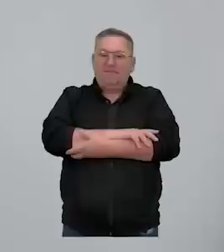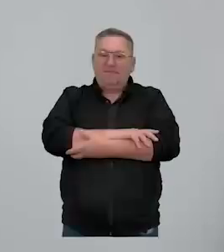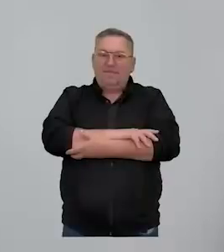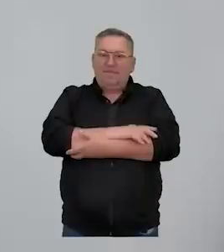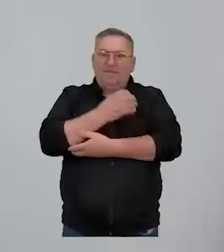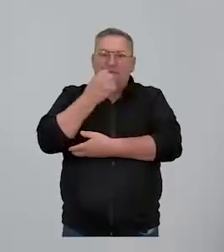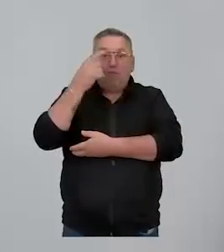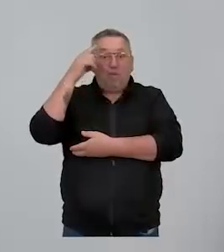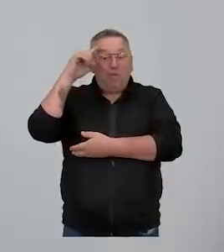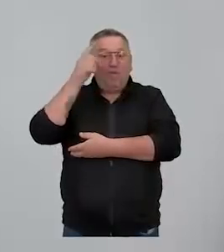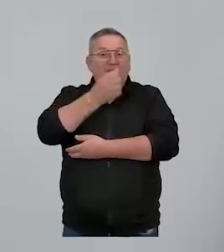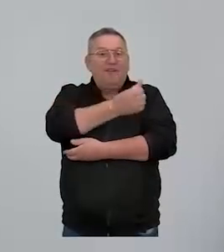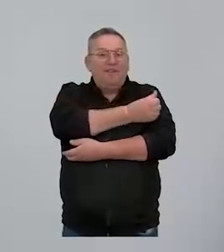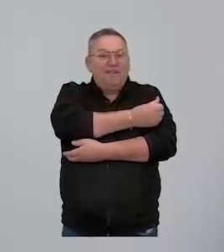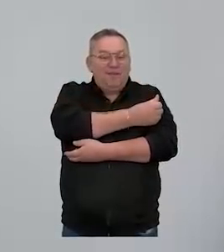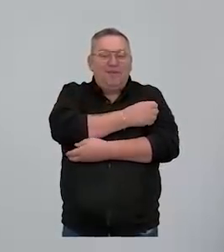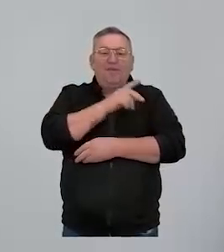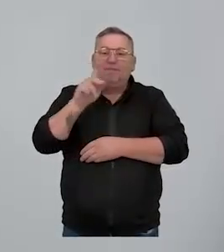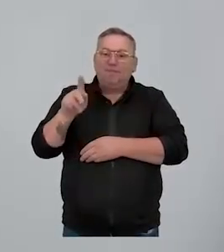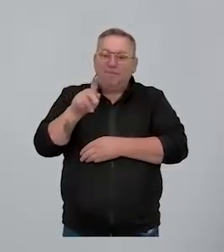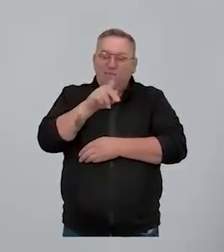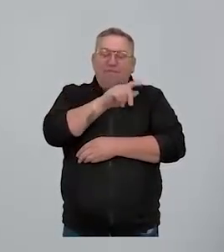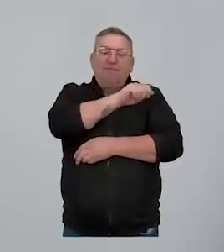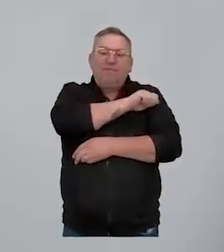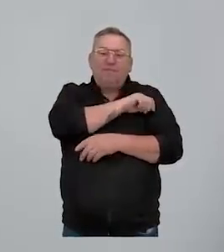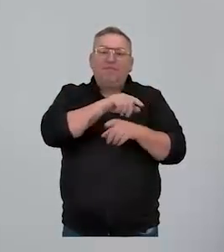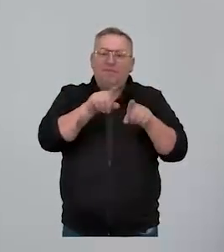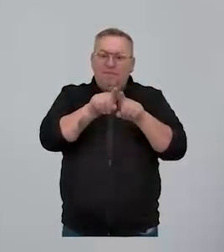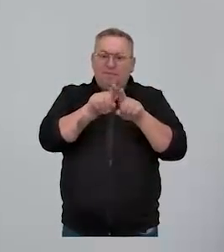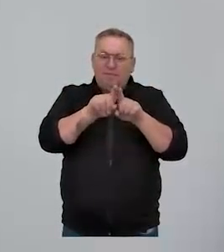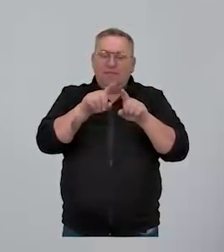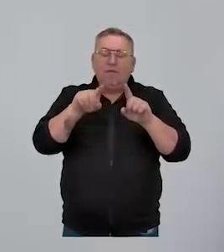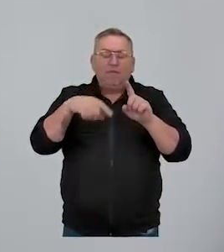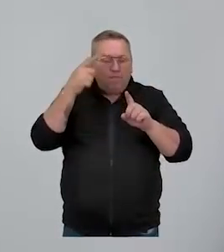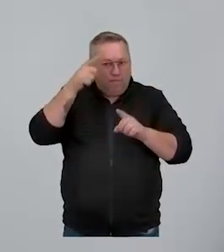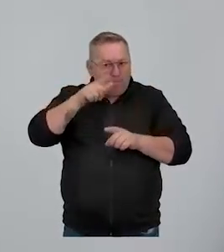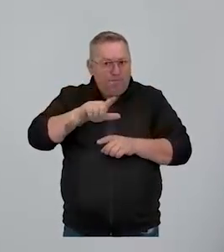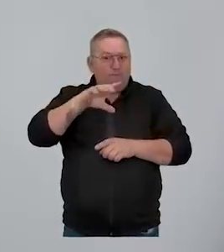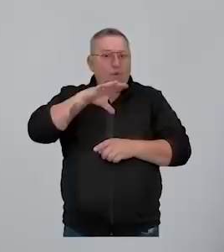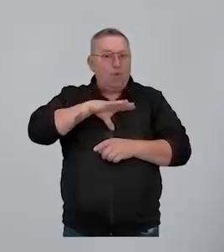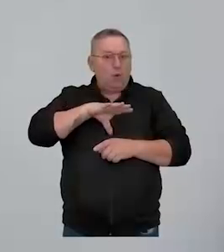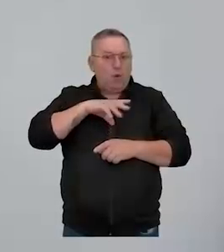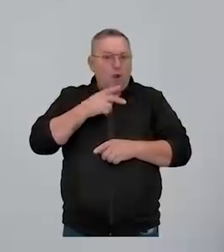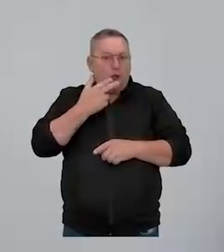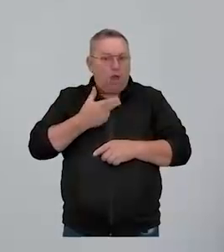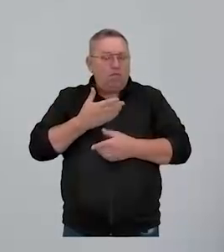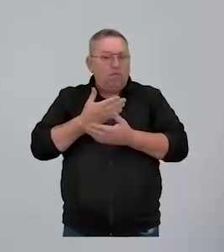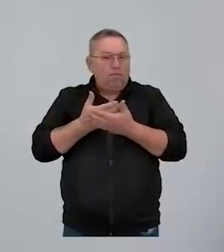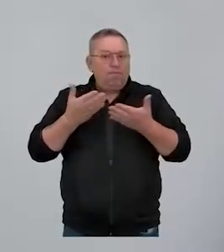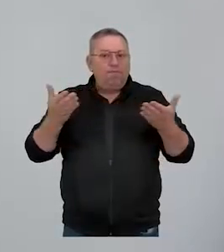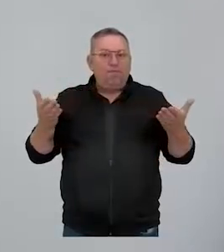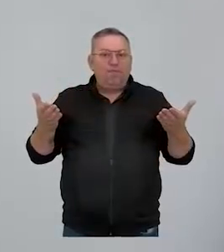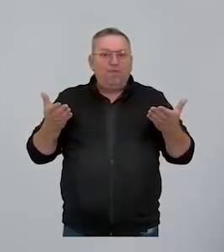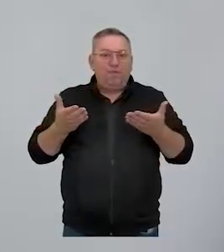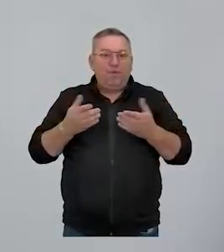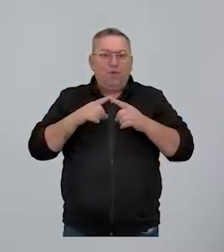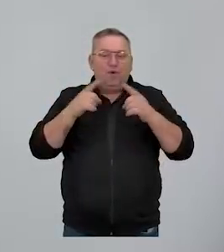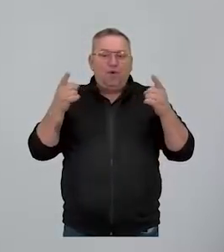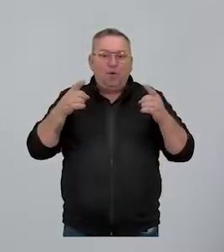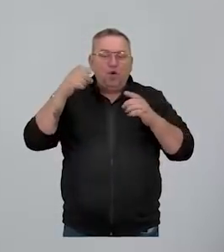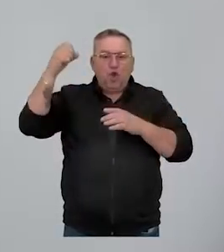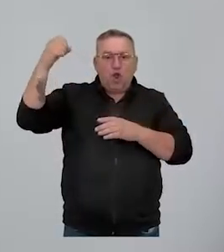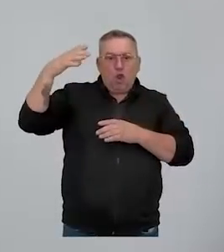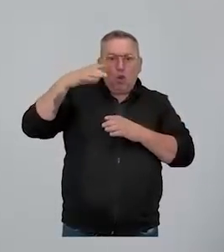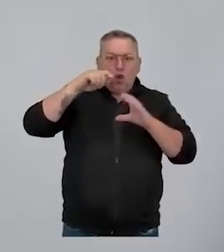Bom dia, sexto ano, professores e alunos. Mais uma aula de língua portuguesa e hoje, luz, câmera,